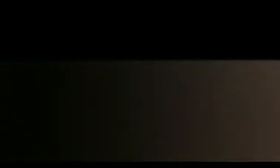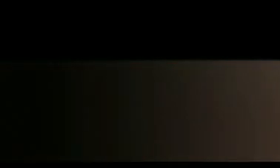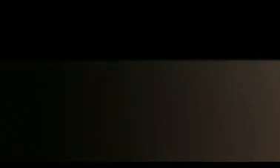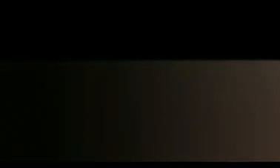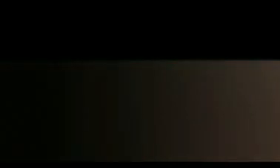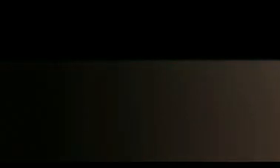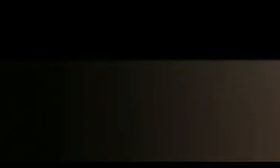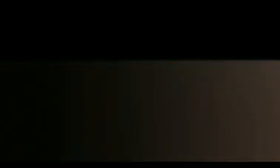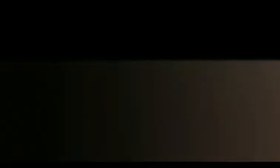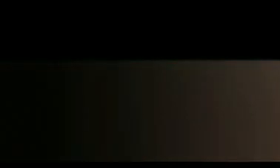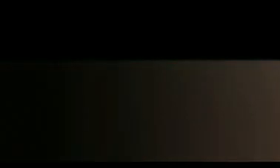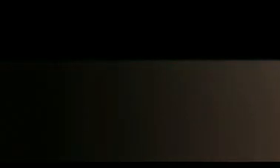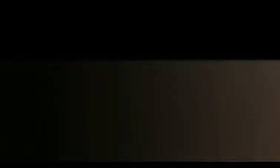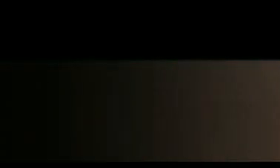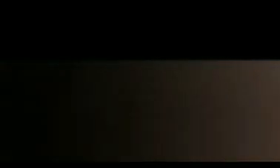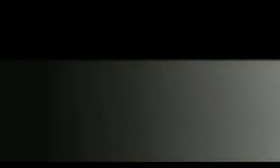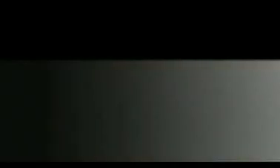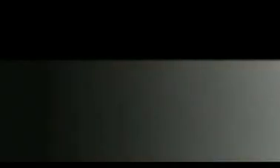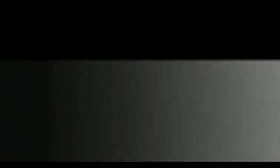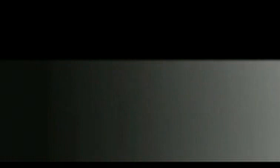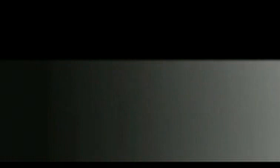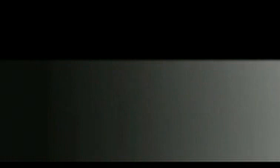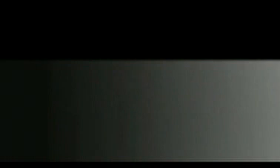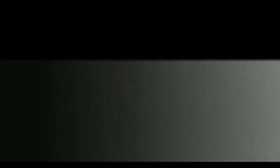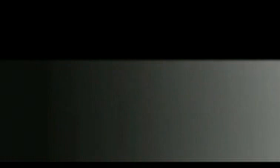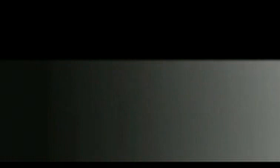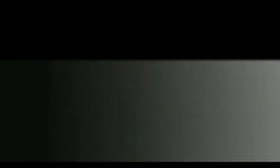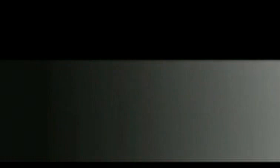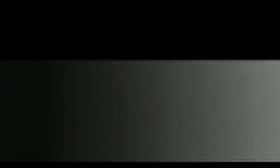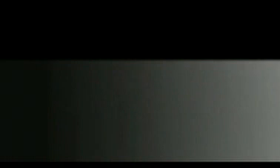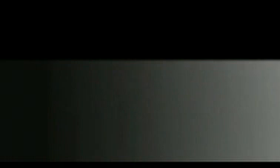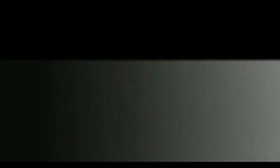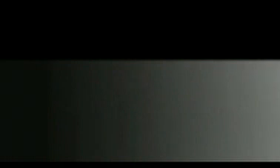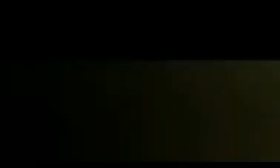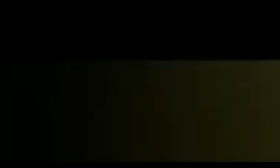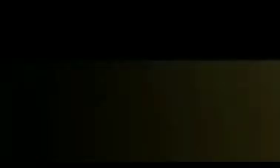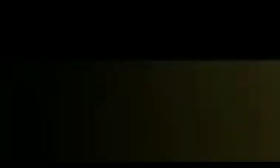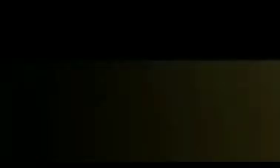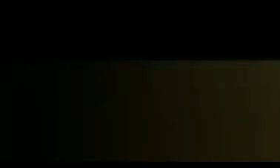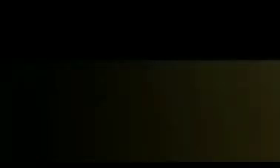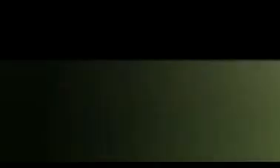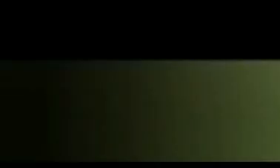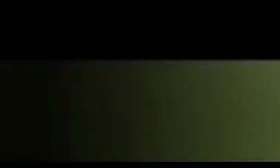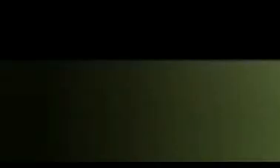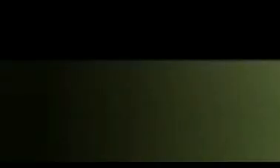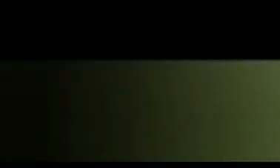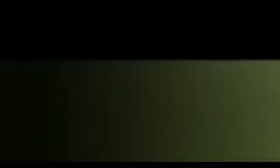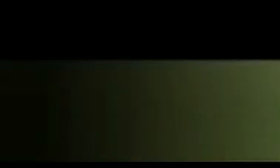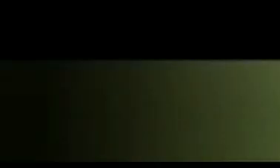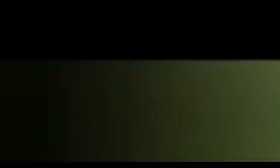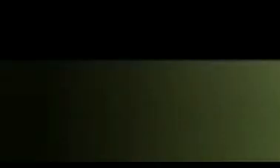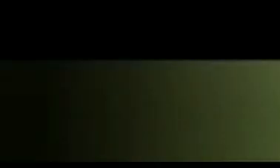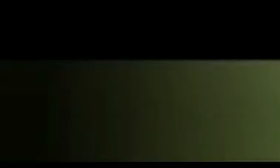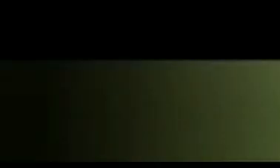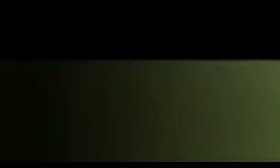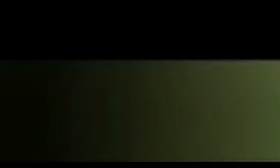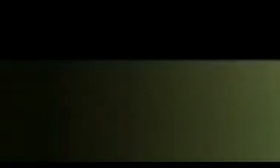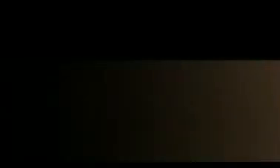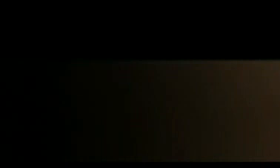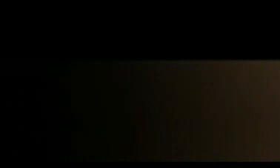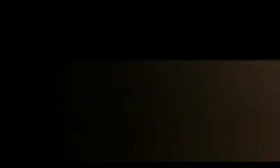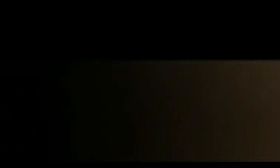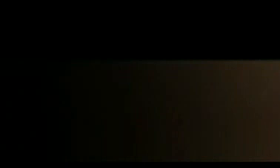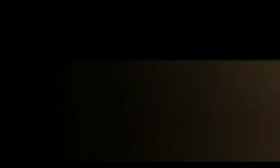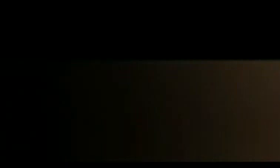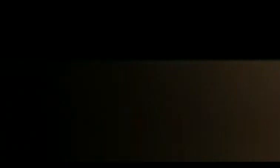1 milhão de moradias com Minha Casa Minha Vida. No esporte, revolucionou com Bolsa Atleta, Bolsa Pódio, Estatuto do Torcedor, Lei de Incentivo